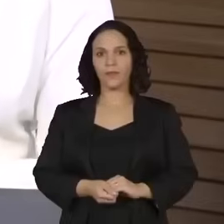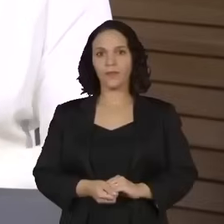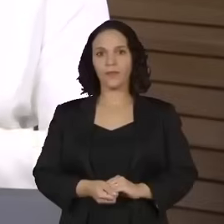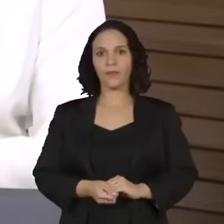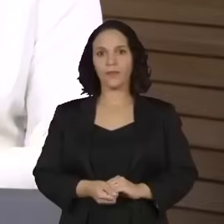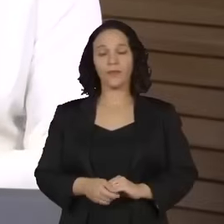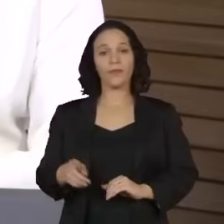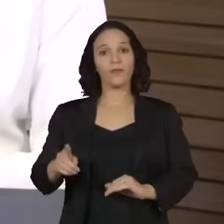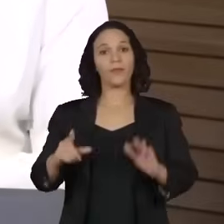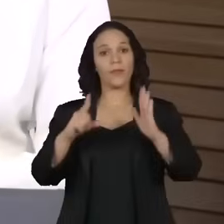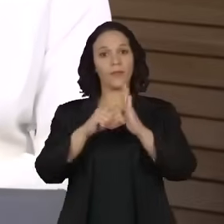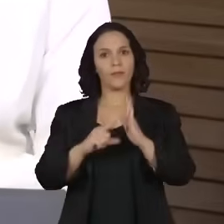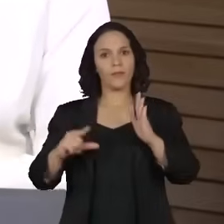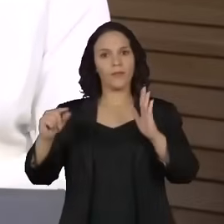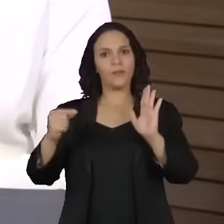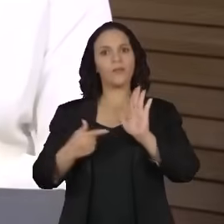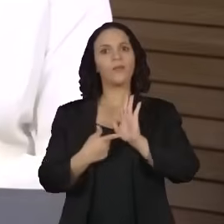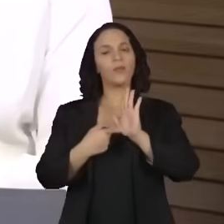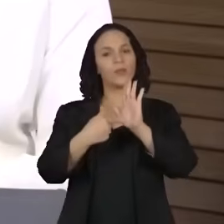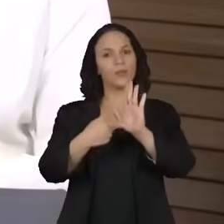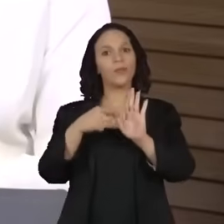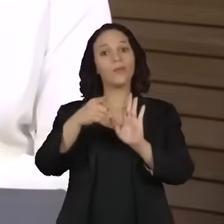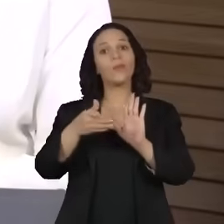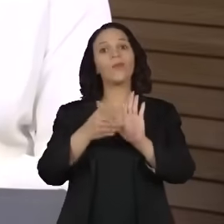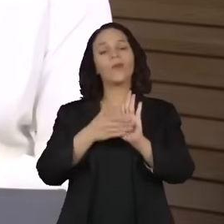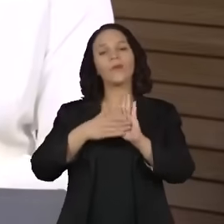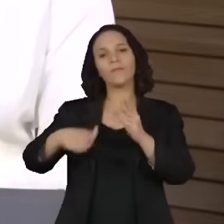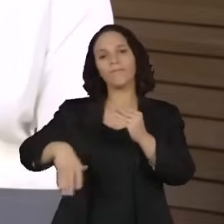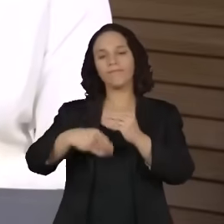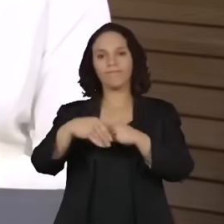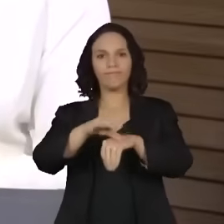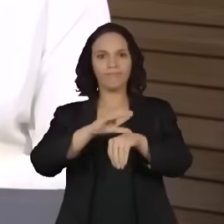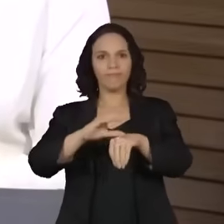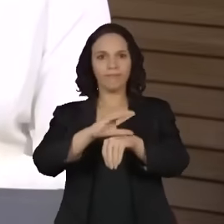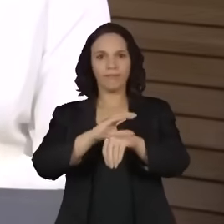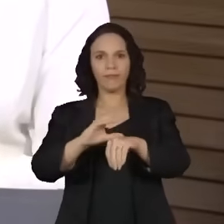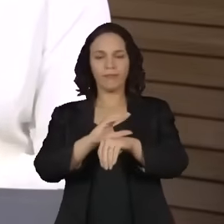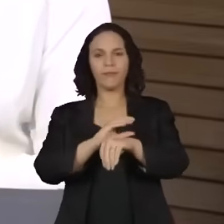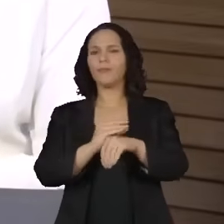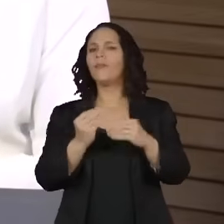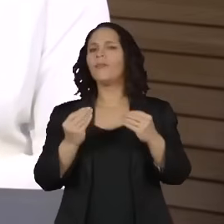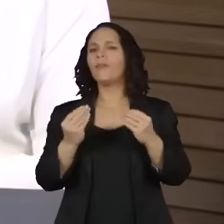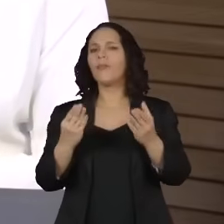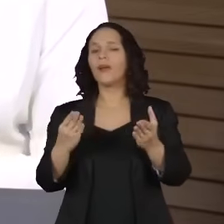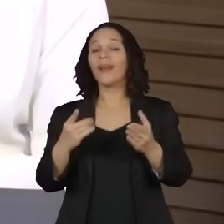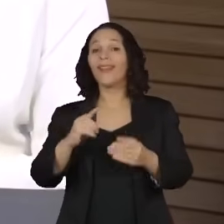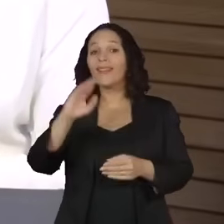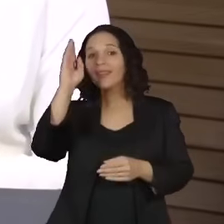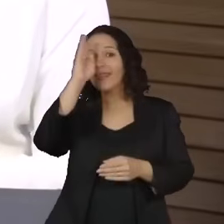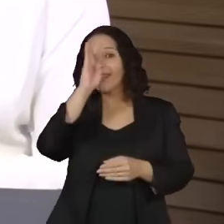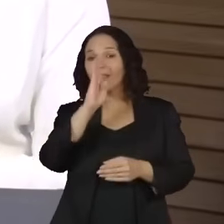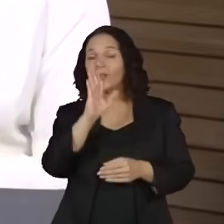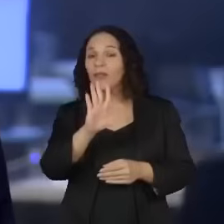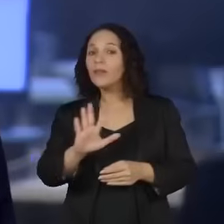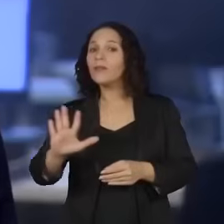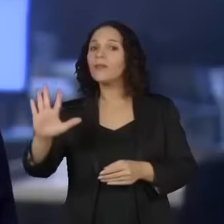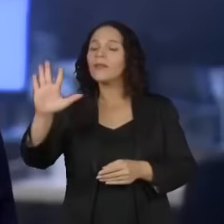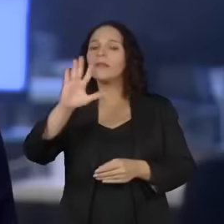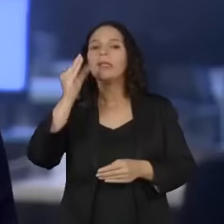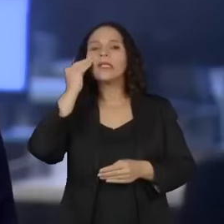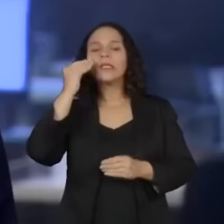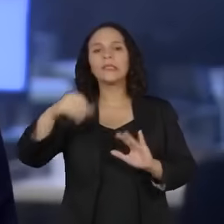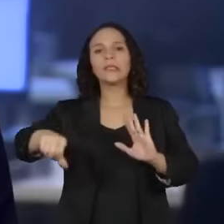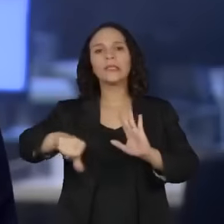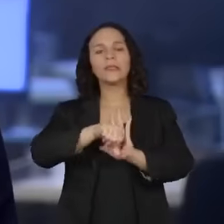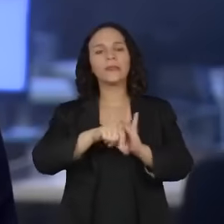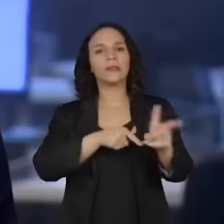O Palácio do Planalto apresentou uma proposta de emenda constitucional para nacionalizar o combate ao crime organizado. É